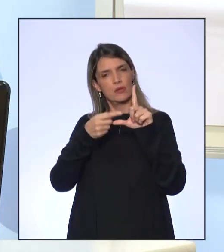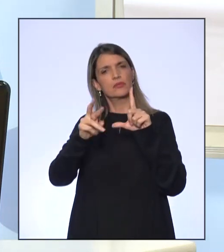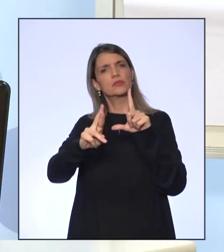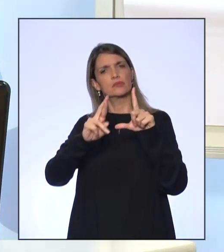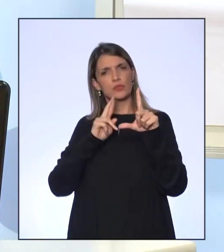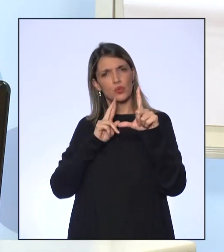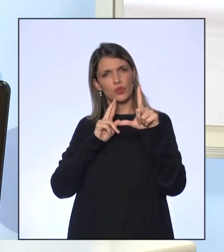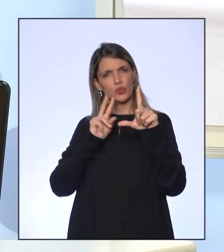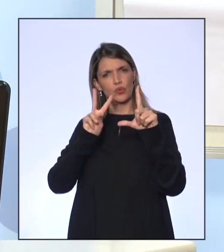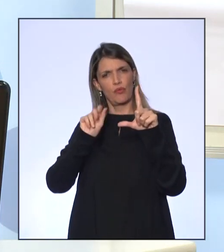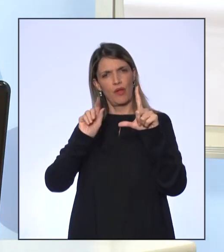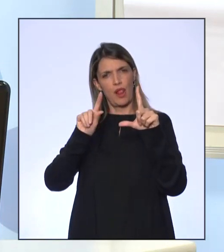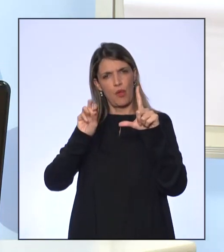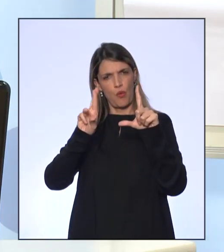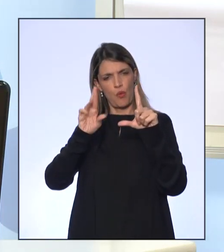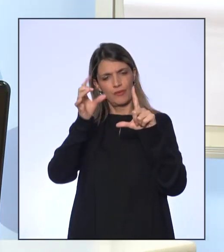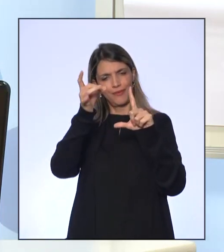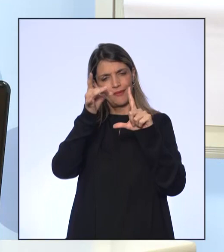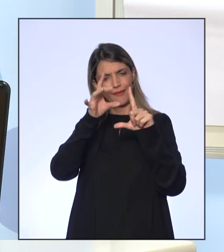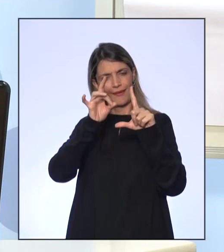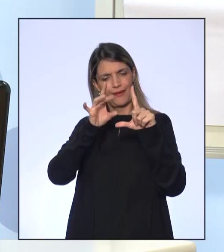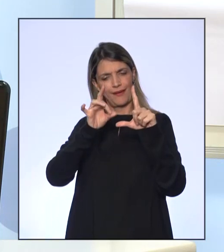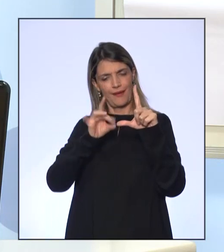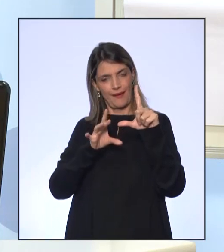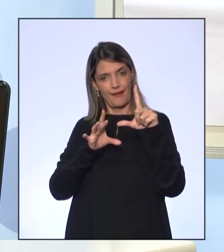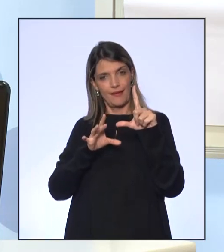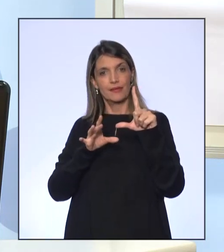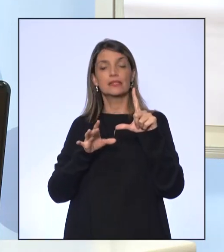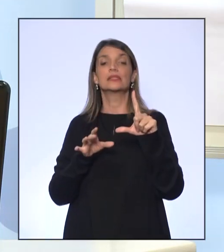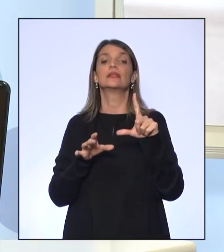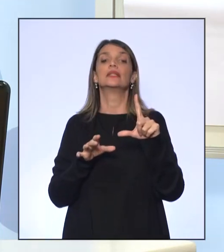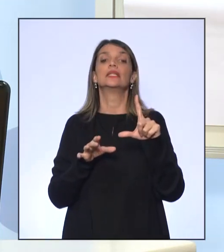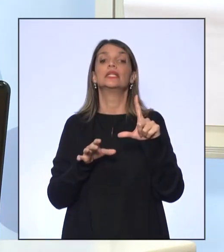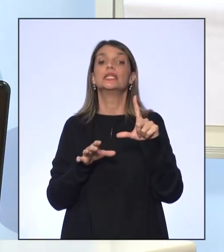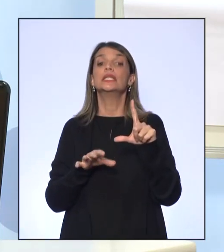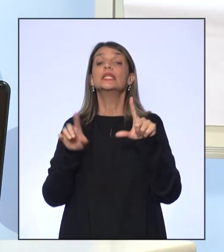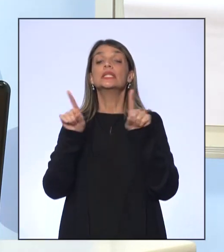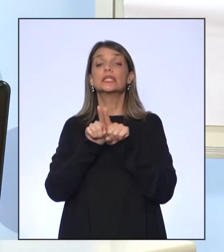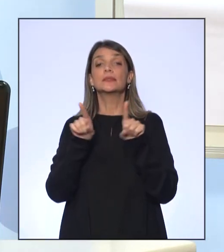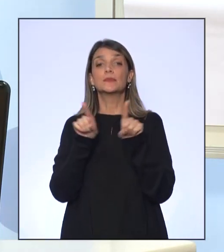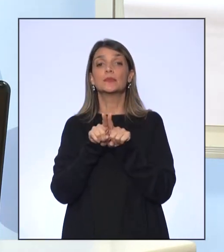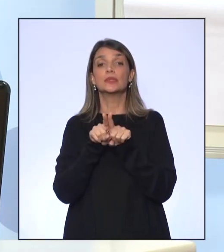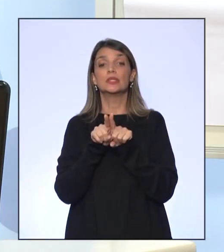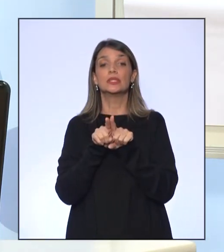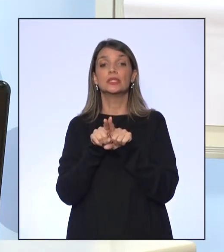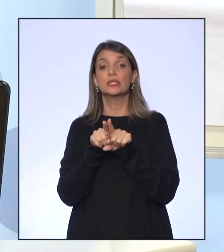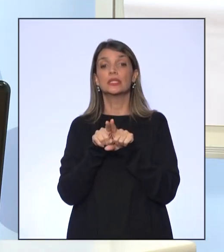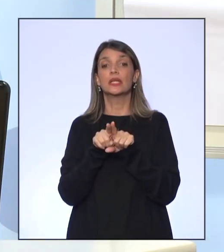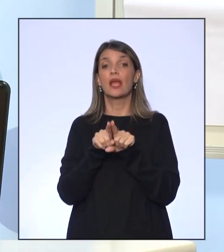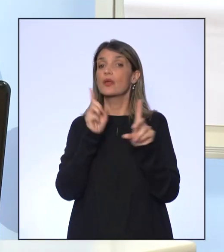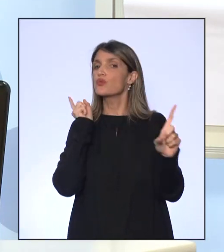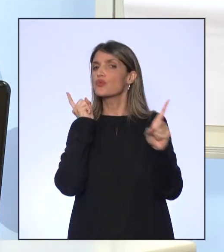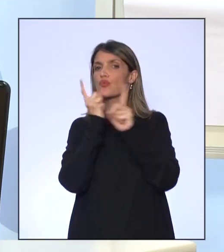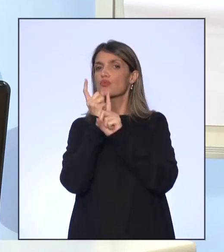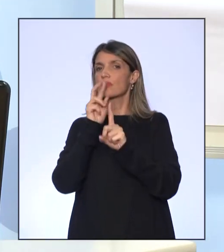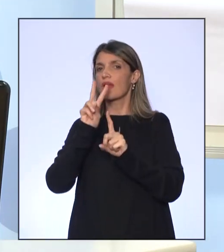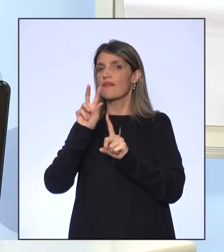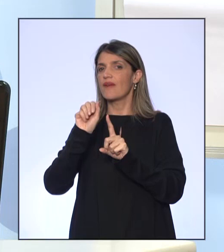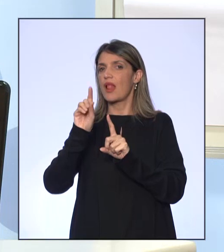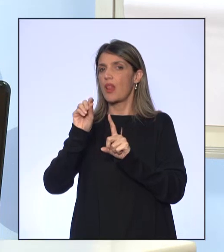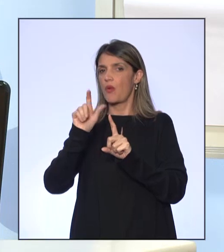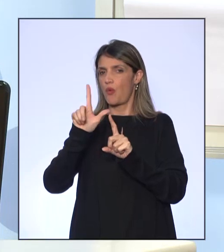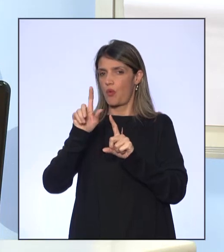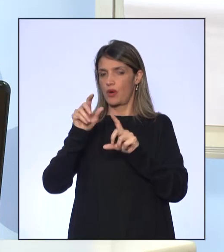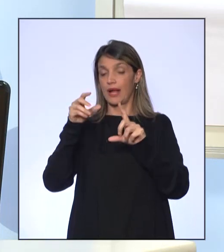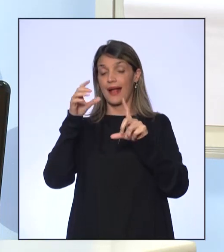qual que é o valor de cada ângulo para gente conseguir entender se vocês viram ou não mas respondam no chat se você conseguir encontrar o valor de